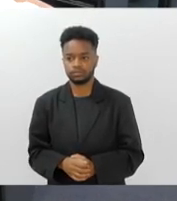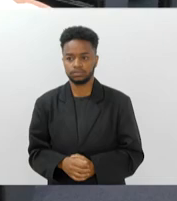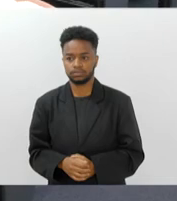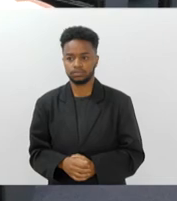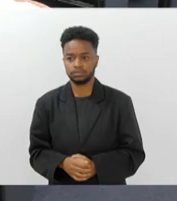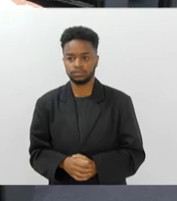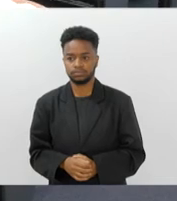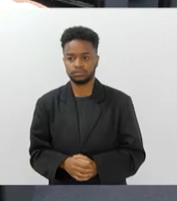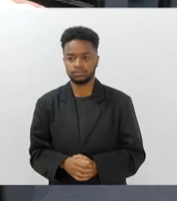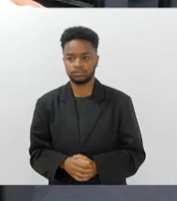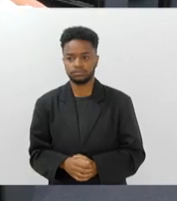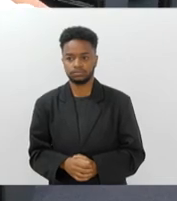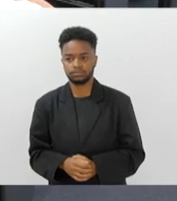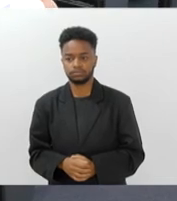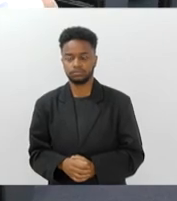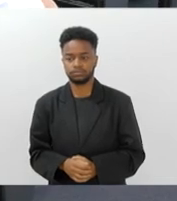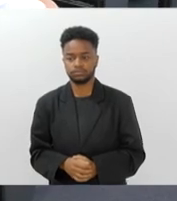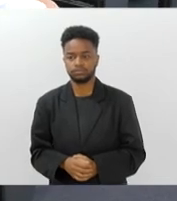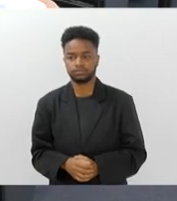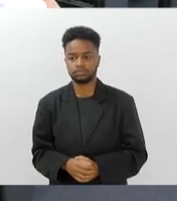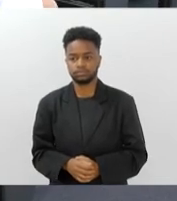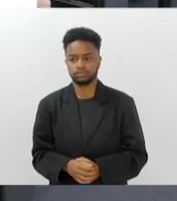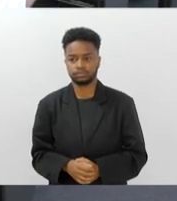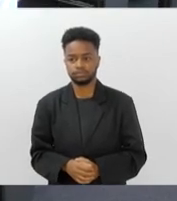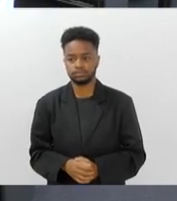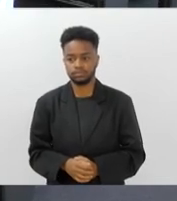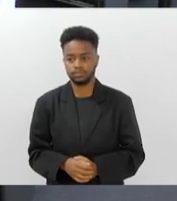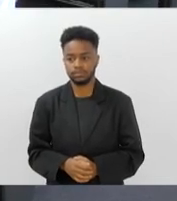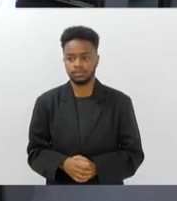não vê o outro por favor esse